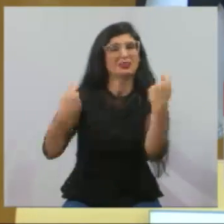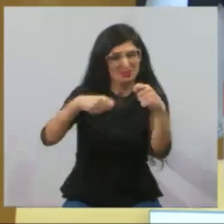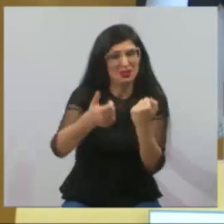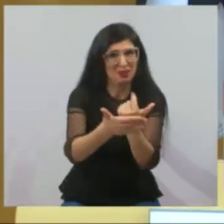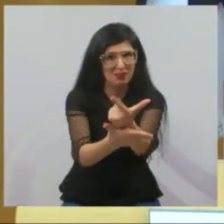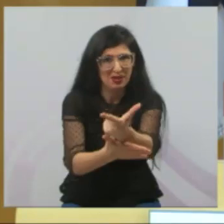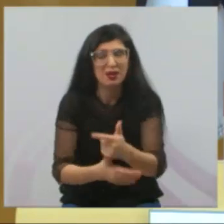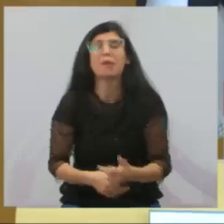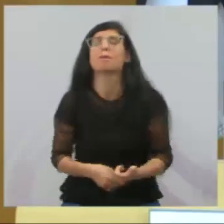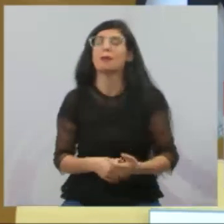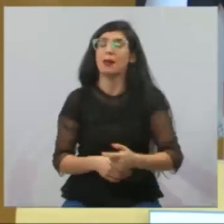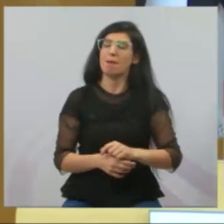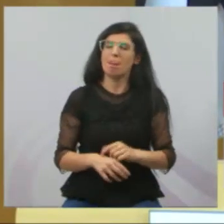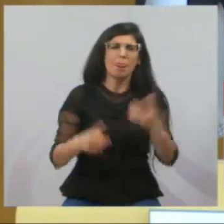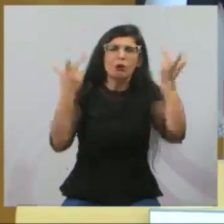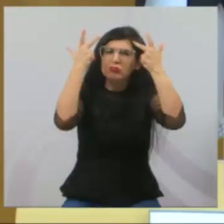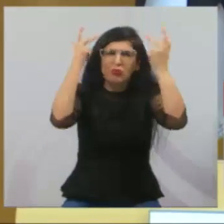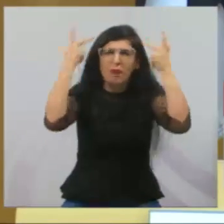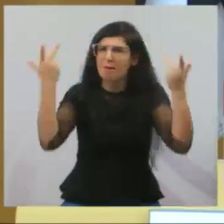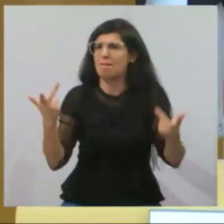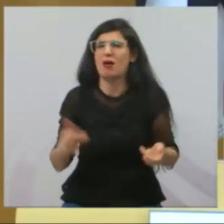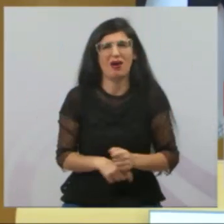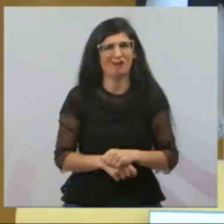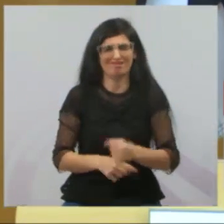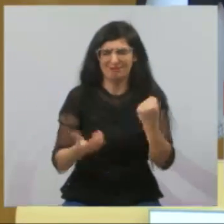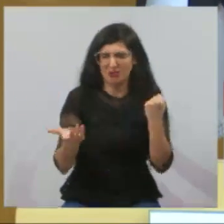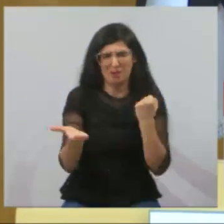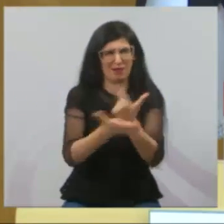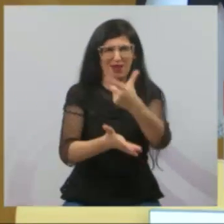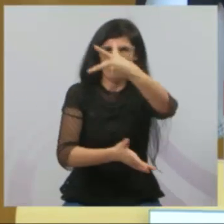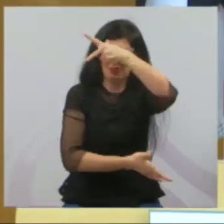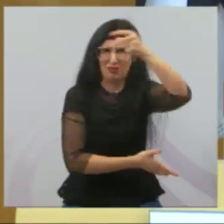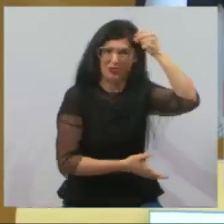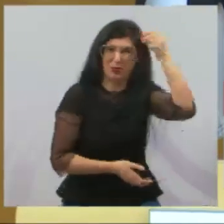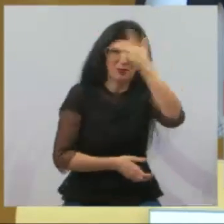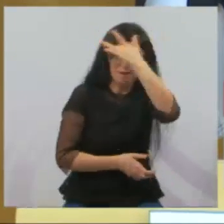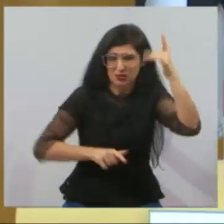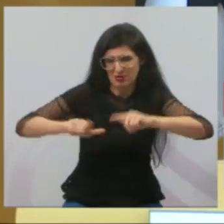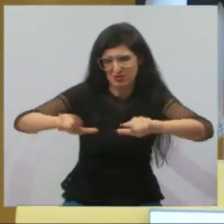públicos municipais de Jacareí e que atualmente encontram-se em momento